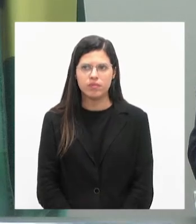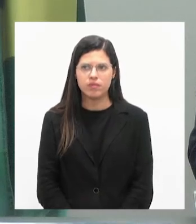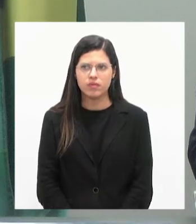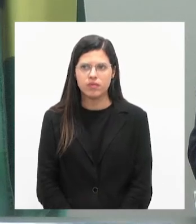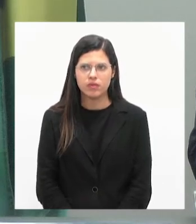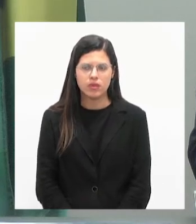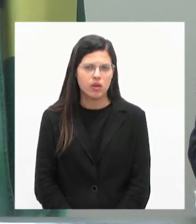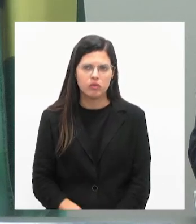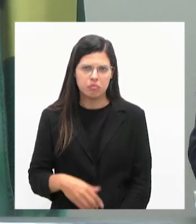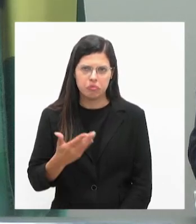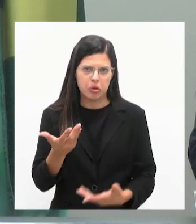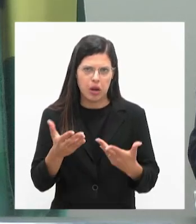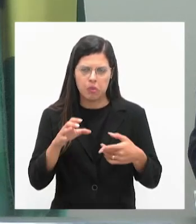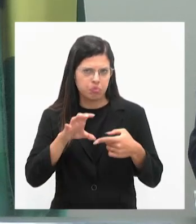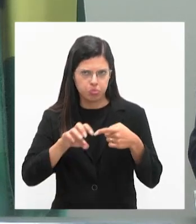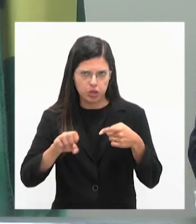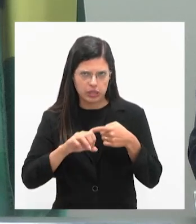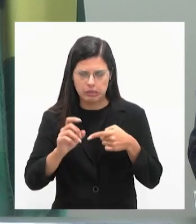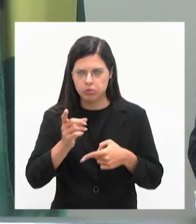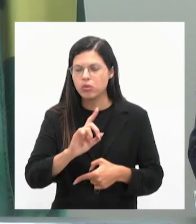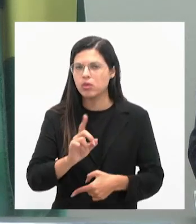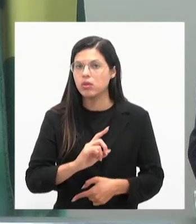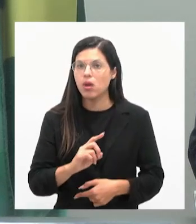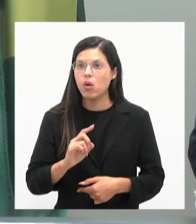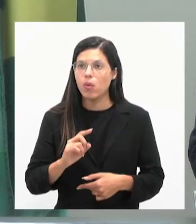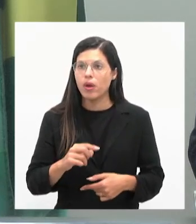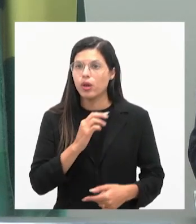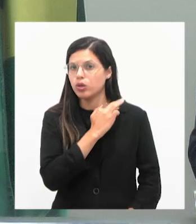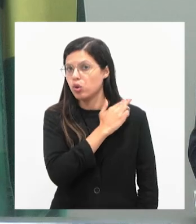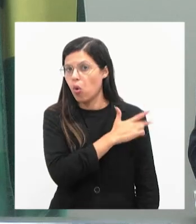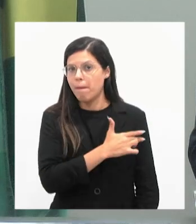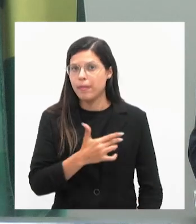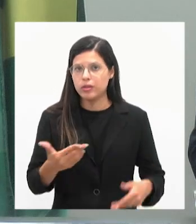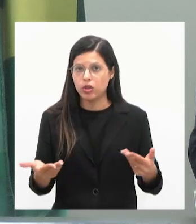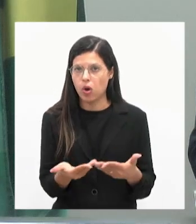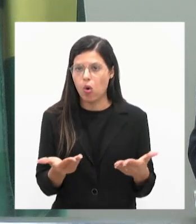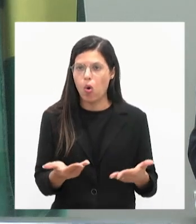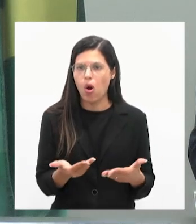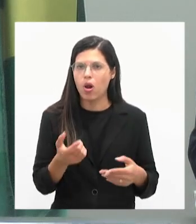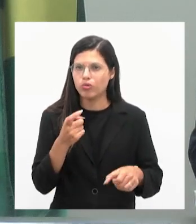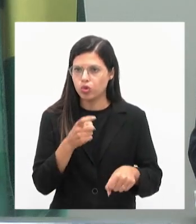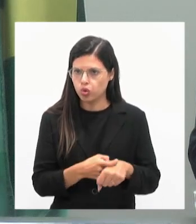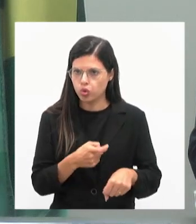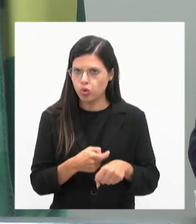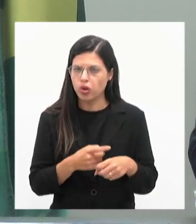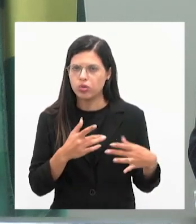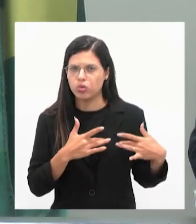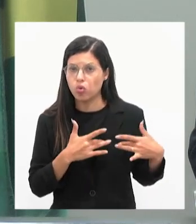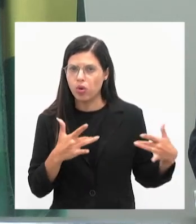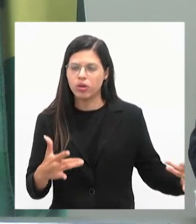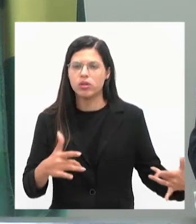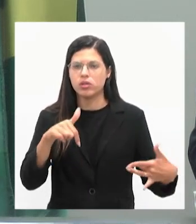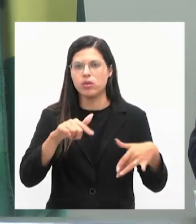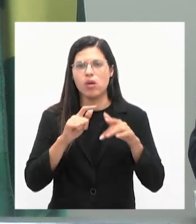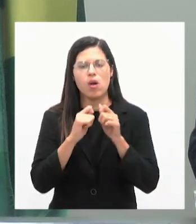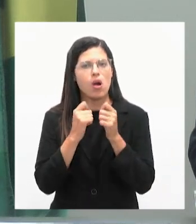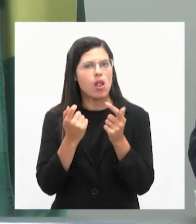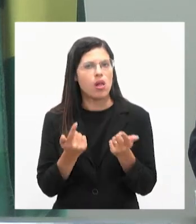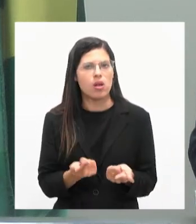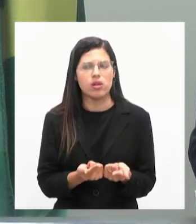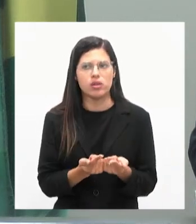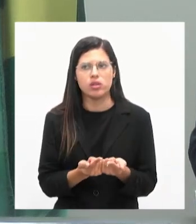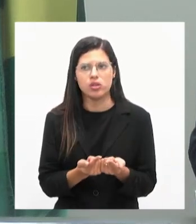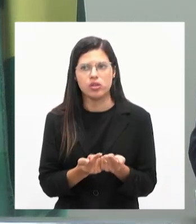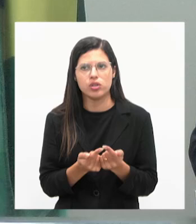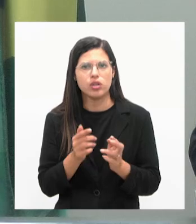sem baba-ovo nenhum. Eu vou dizer que esse comando atual aí é o comando mais solícito para com essa casa, para com o parlamento. E eu falo na pessoa do